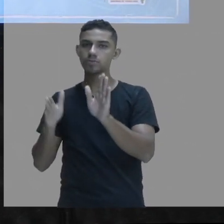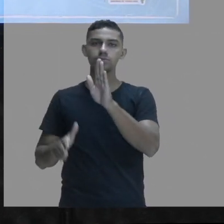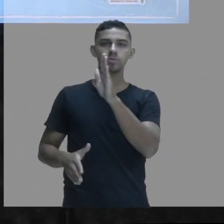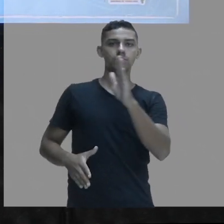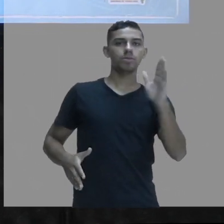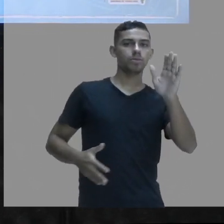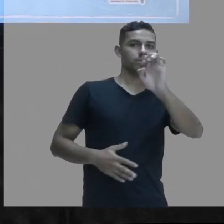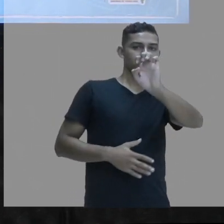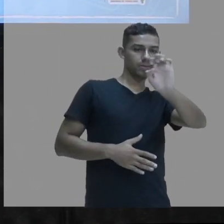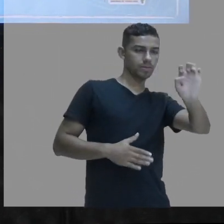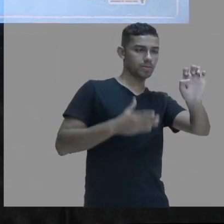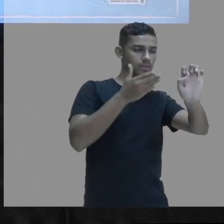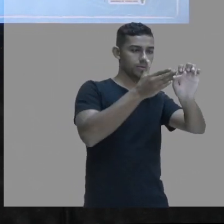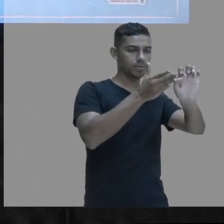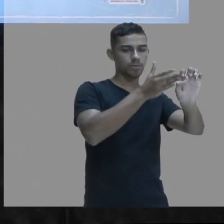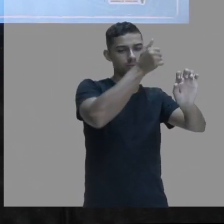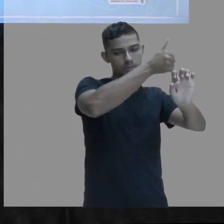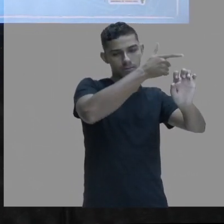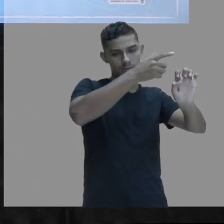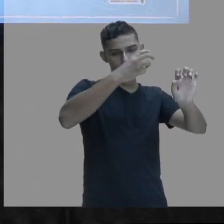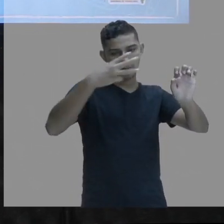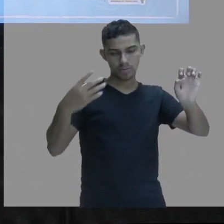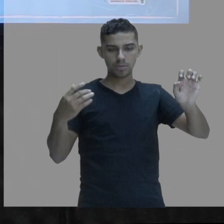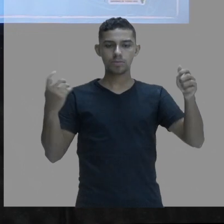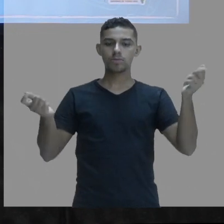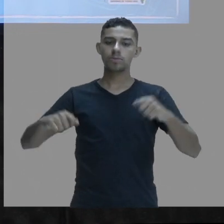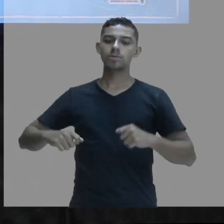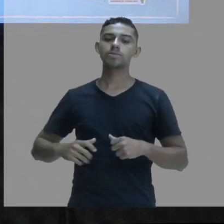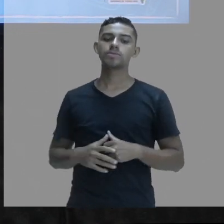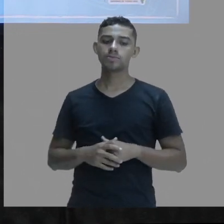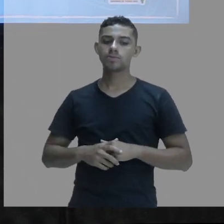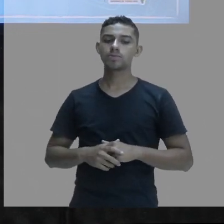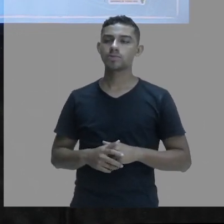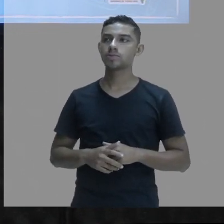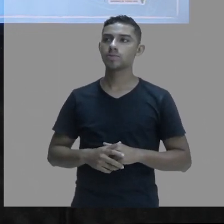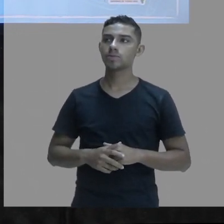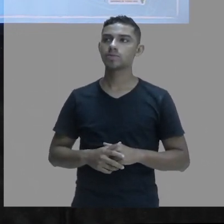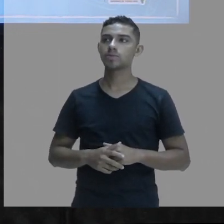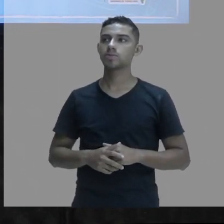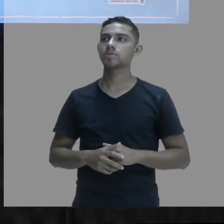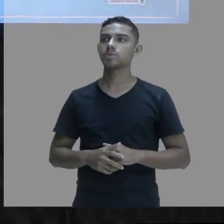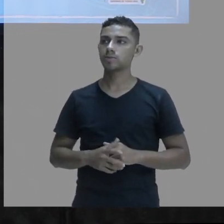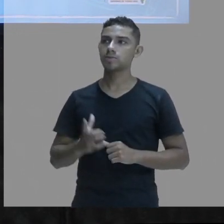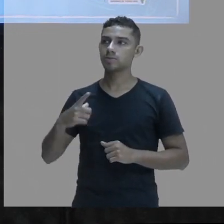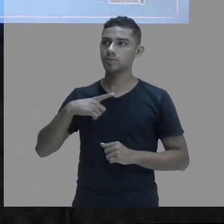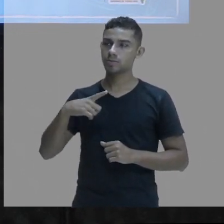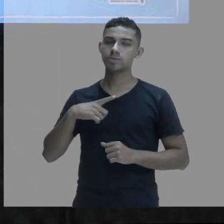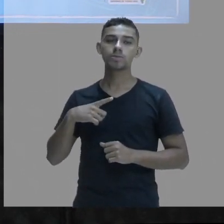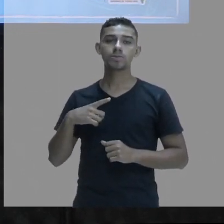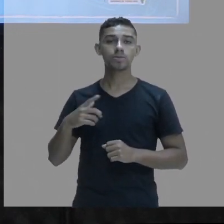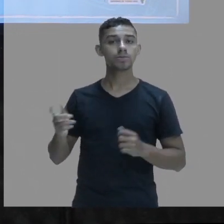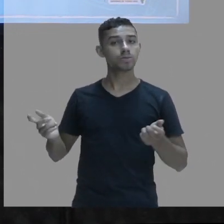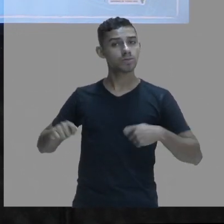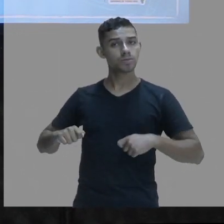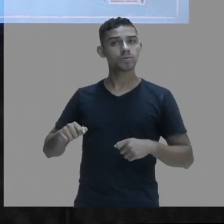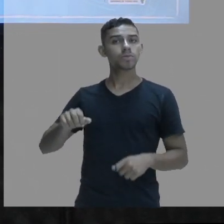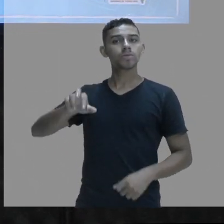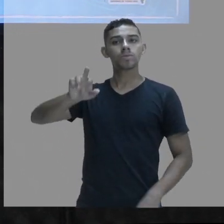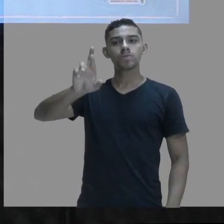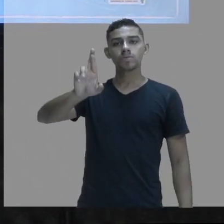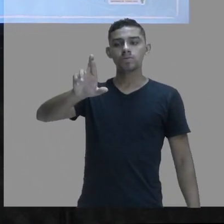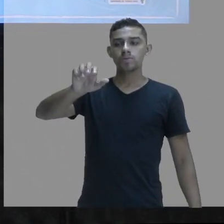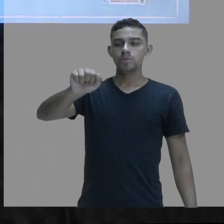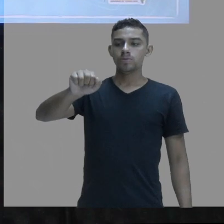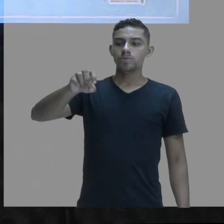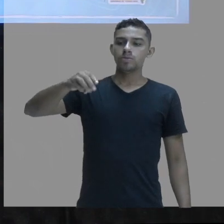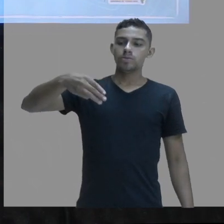partir da extremidade esquerda, certo? Então, no carbono 3 eu tenho a presença da